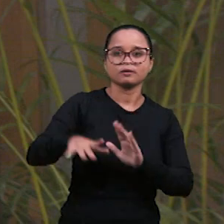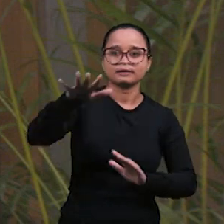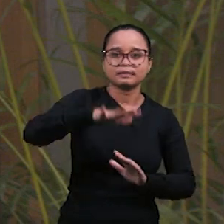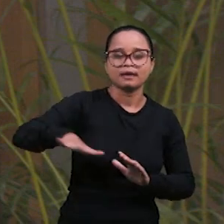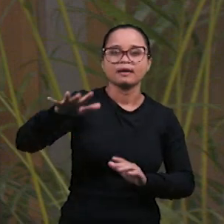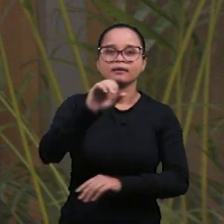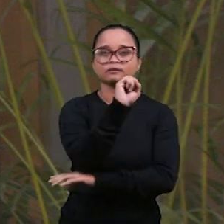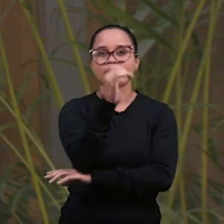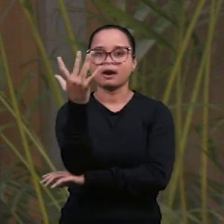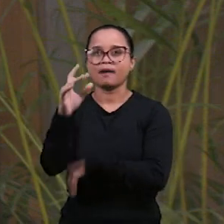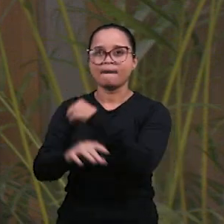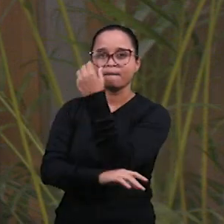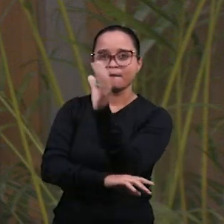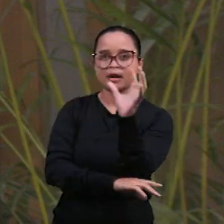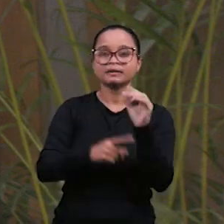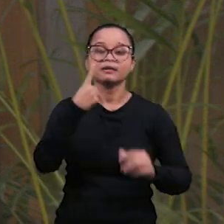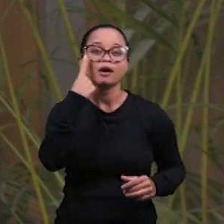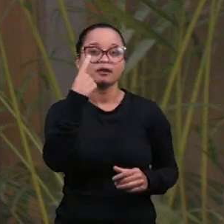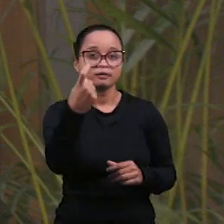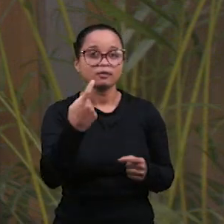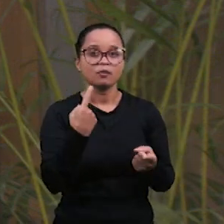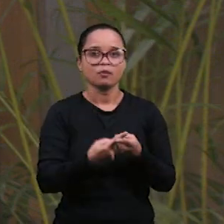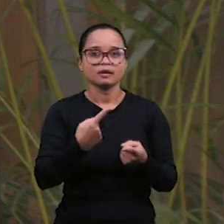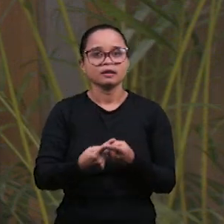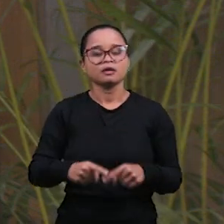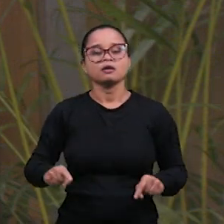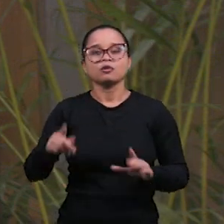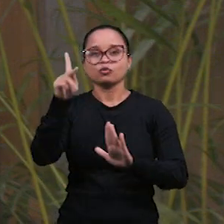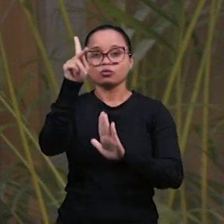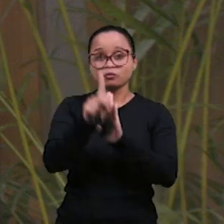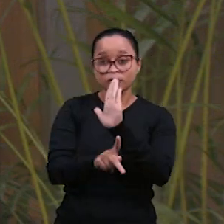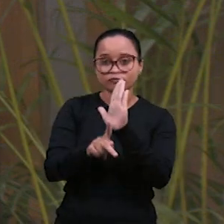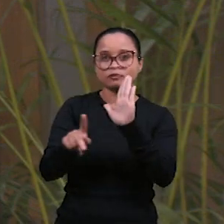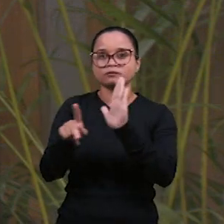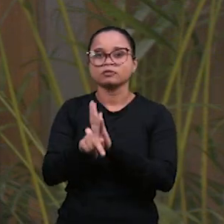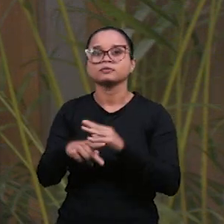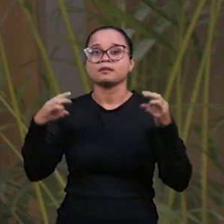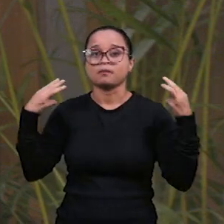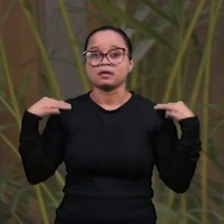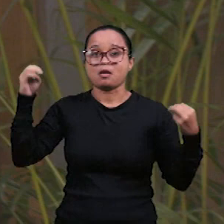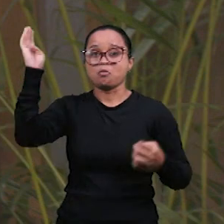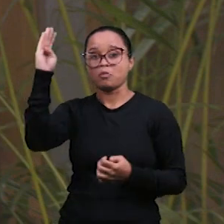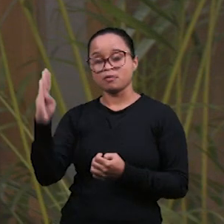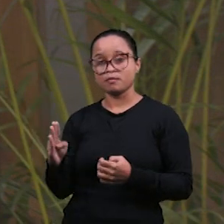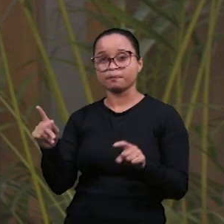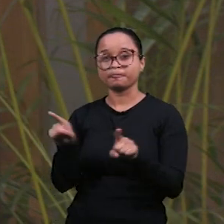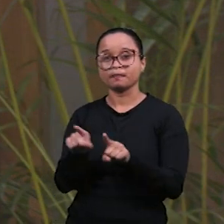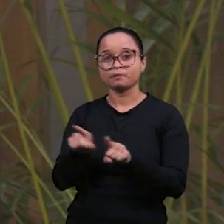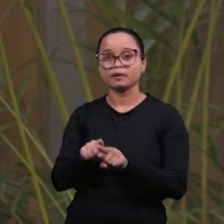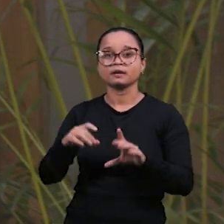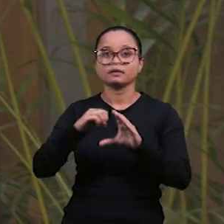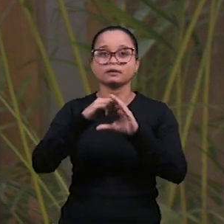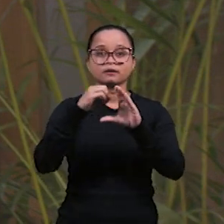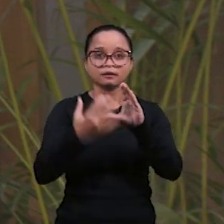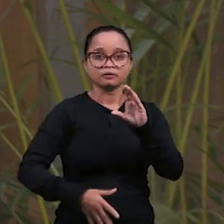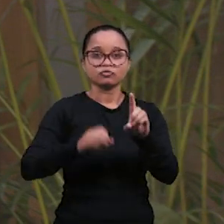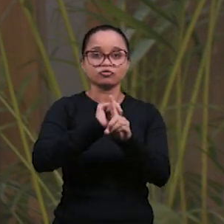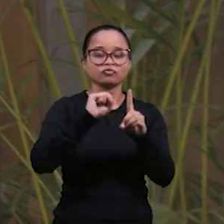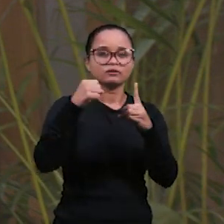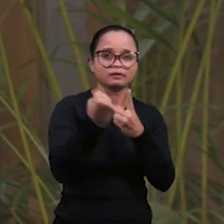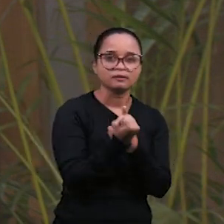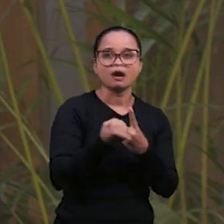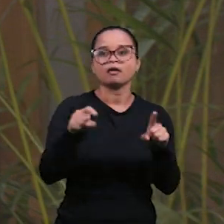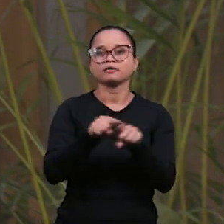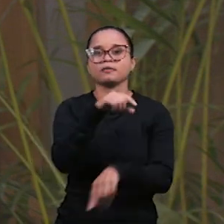E foi muito interessante ver que os projetos desenvolvidos pela Marinha do Brasil, tanto no aspecto social,